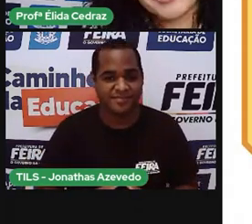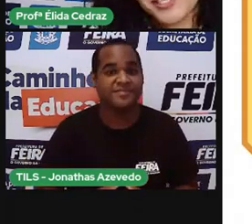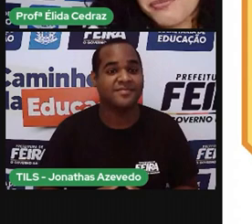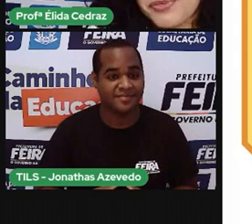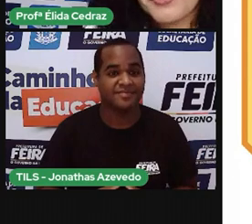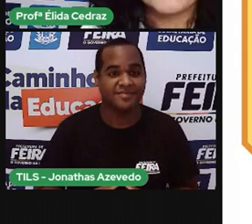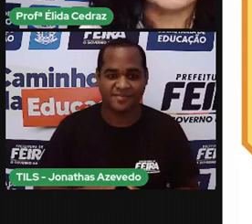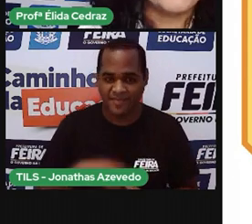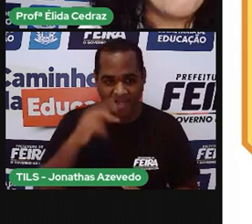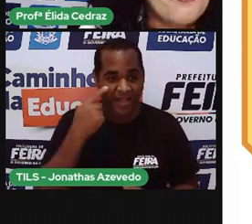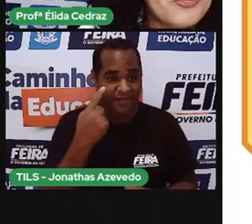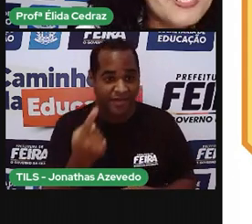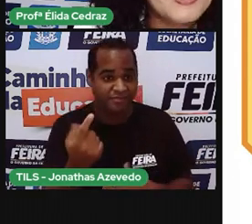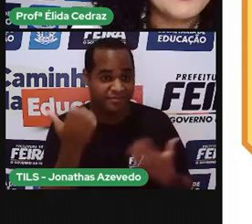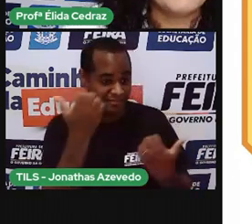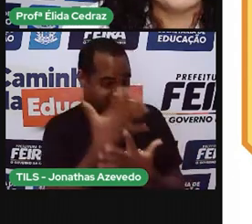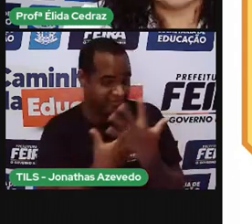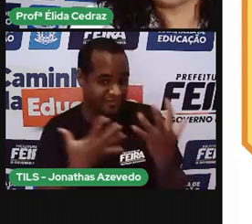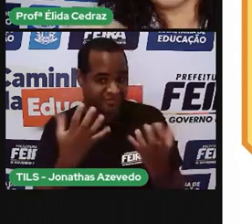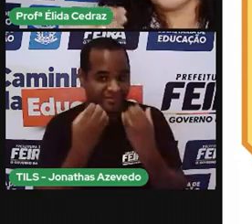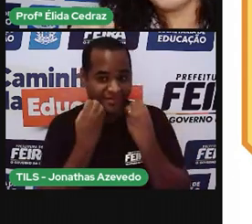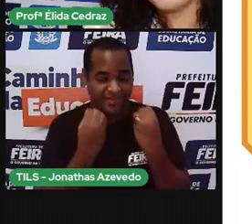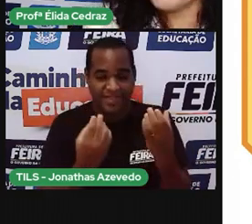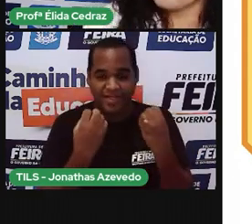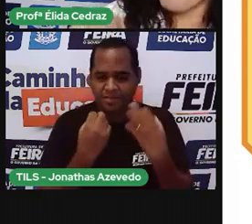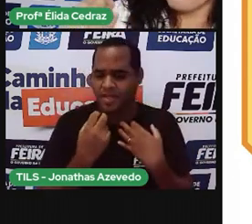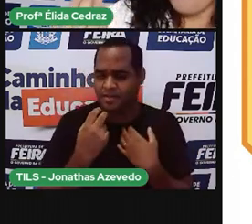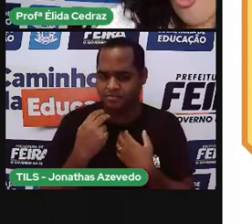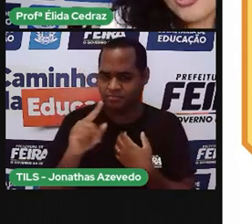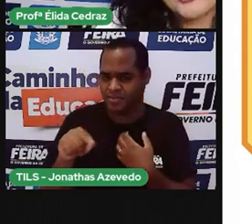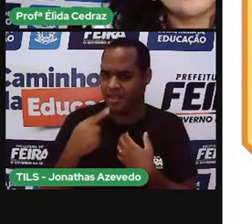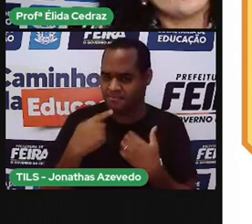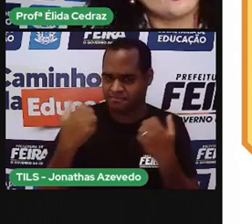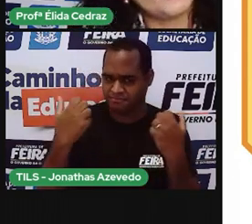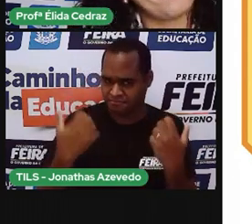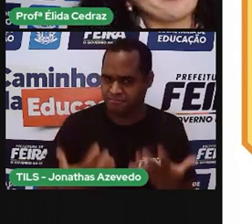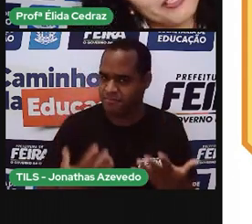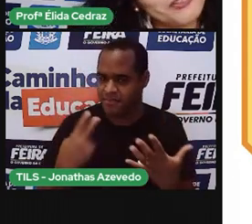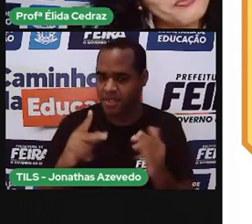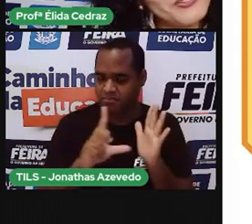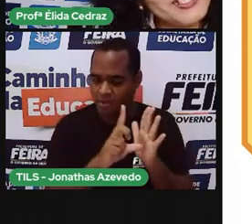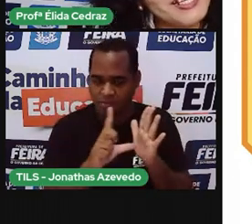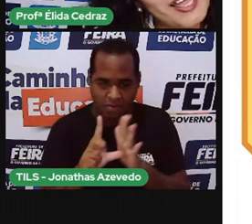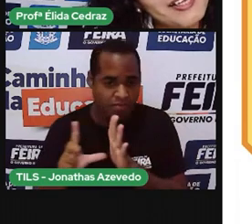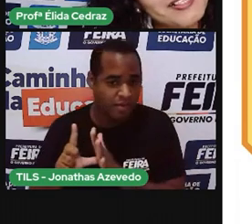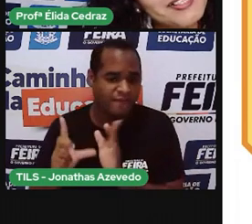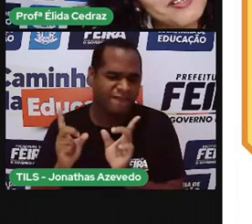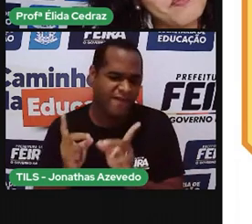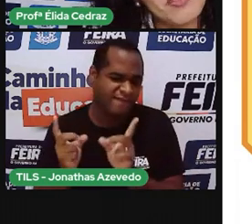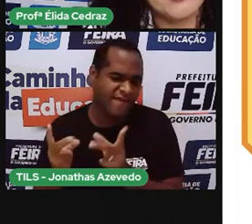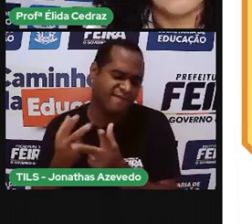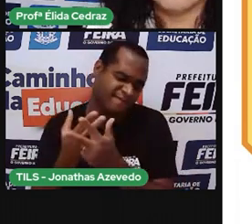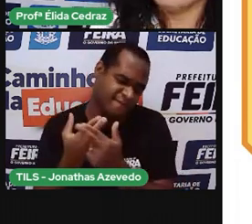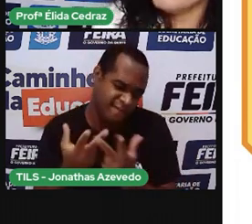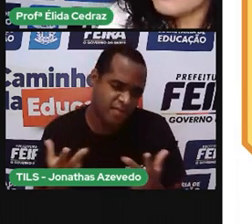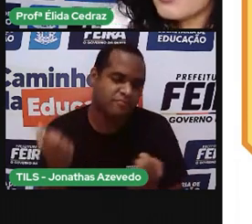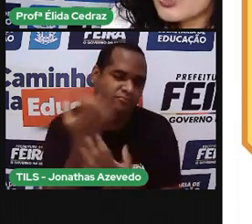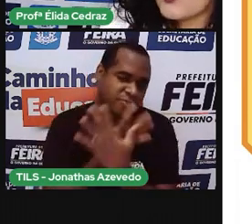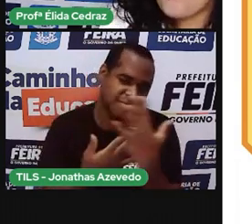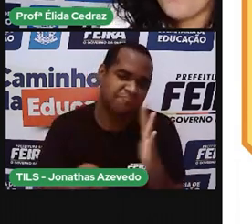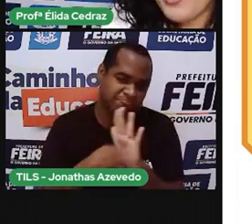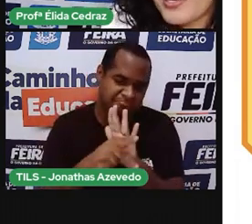Isso. Você viu que essa música fala de uma loja de instrumentos musicais?